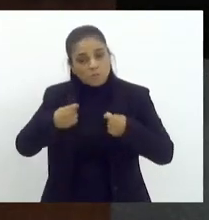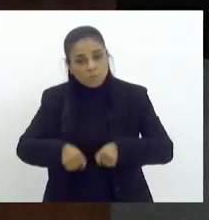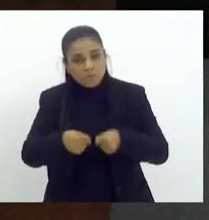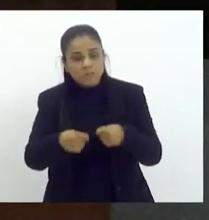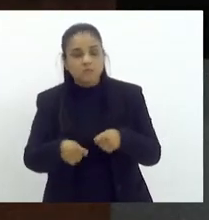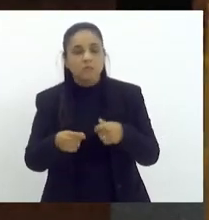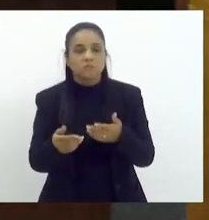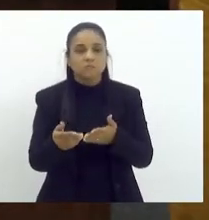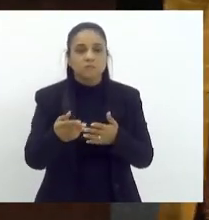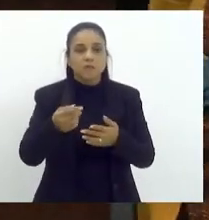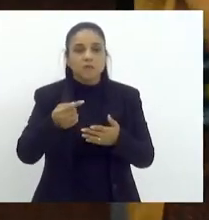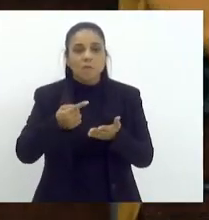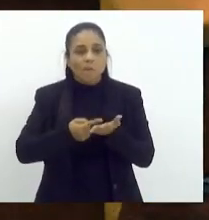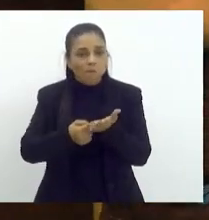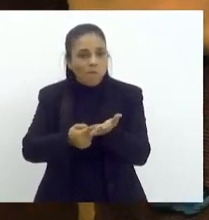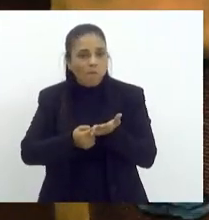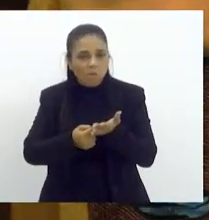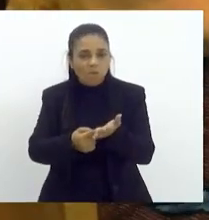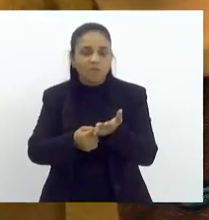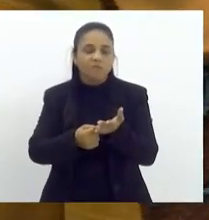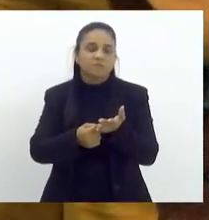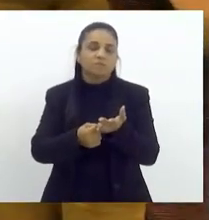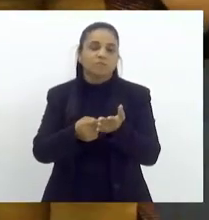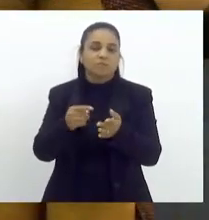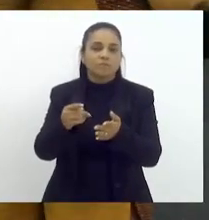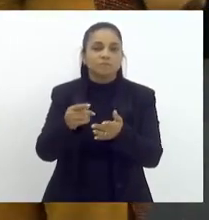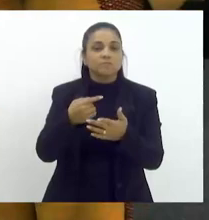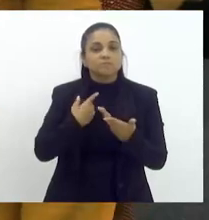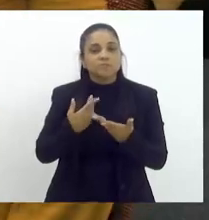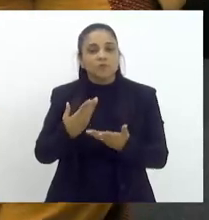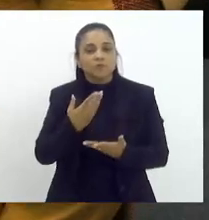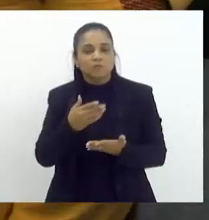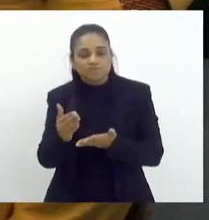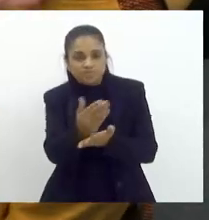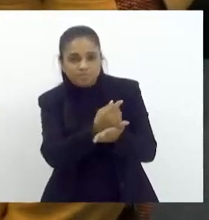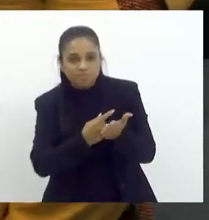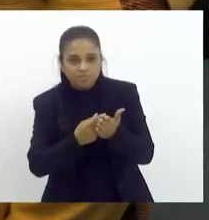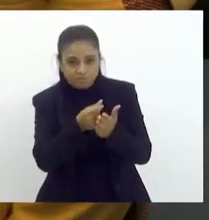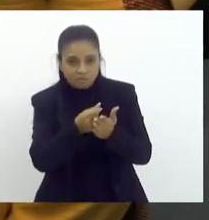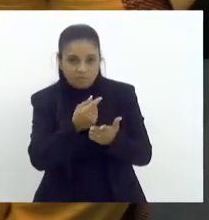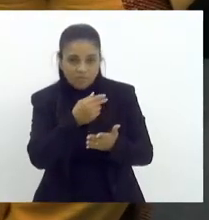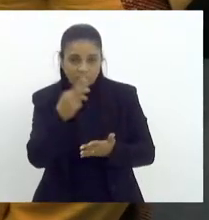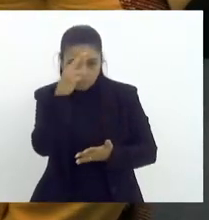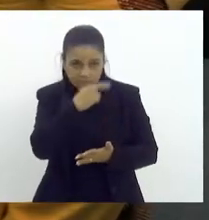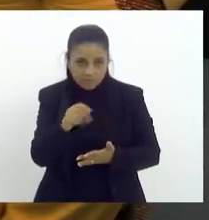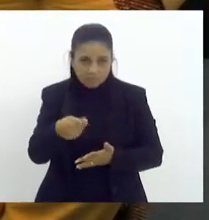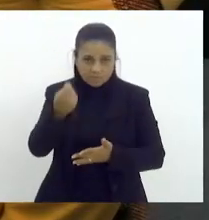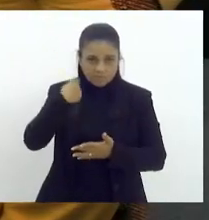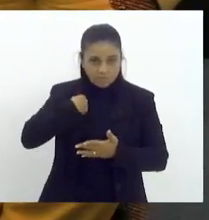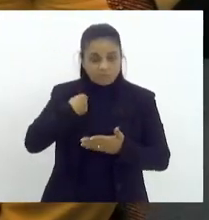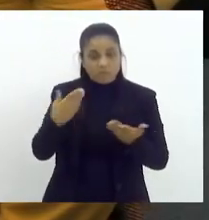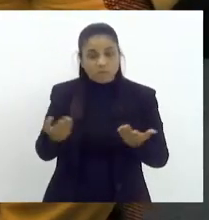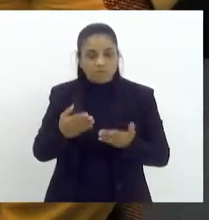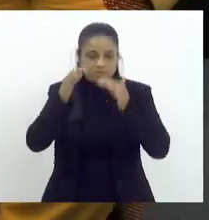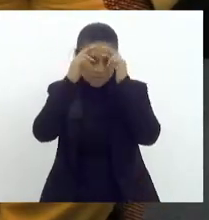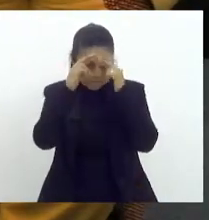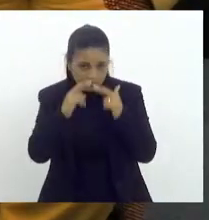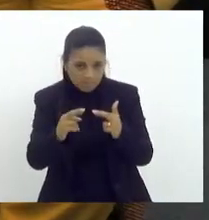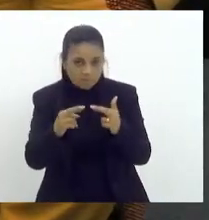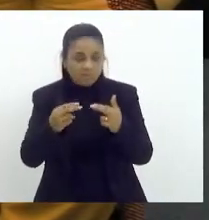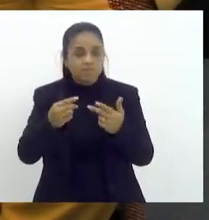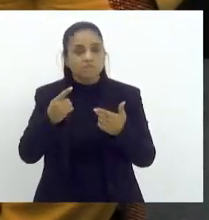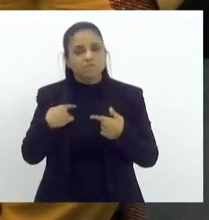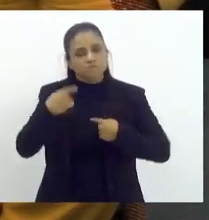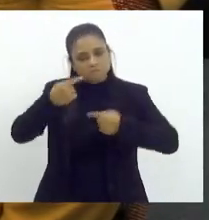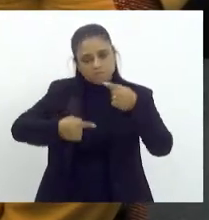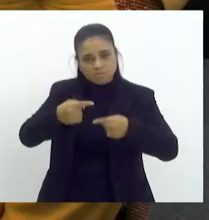de recuperação fiscal tem que ter essa habilidade política e aí com todo carinho e respeito Inclusive a todos os deputados estão nesse debate a calourado eu queria fazer uma